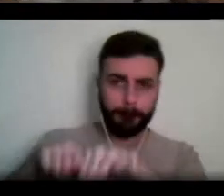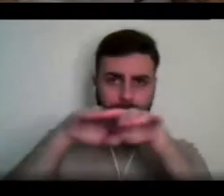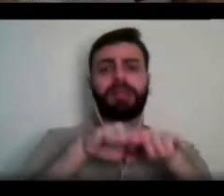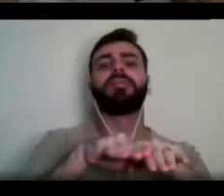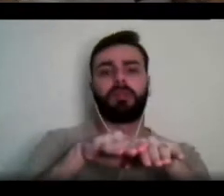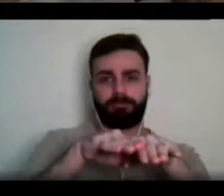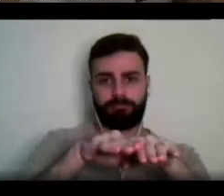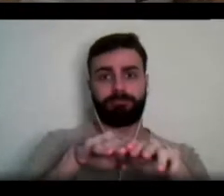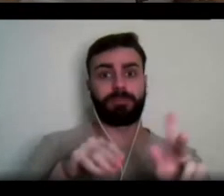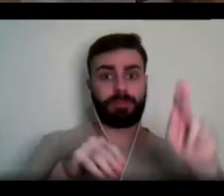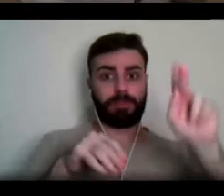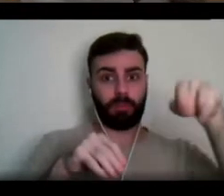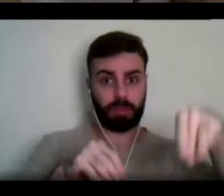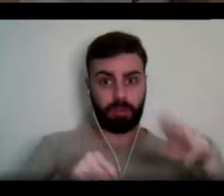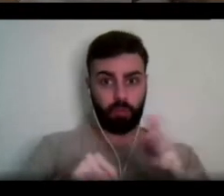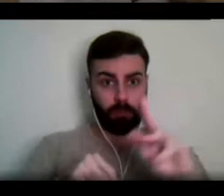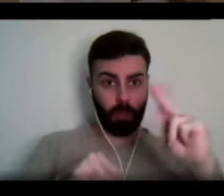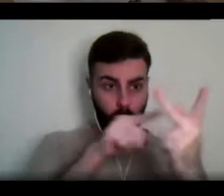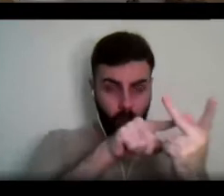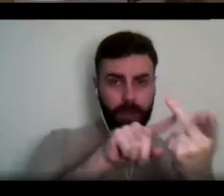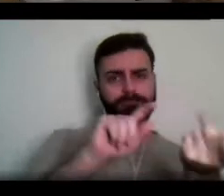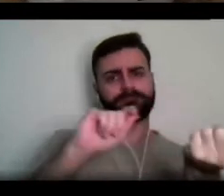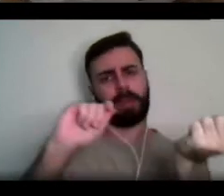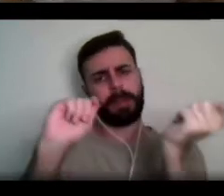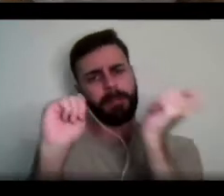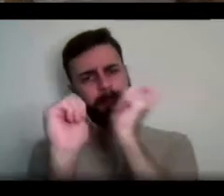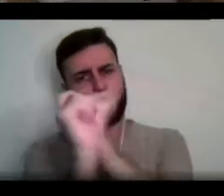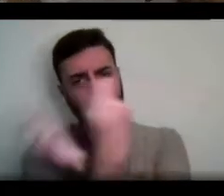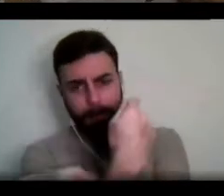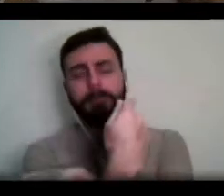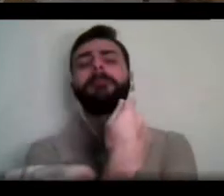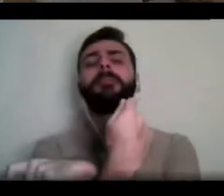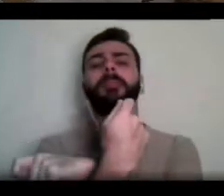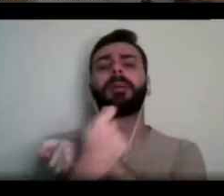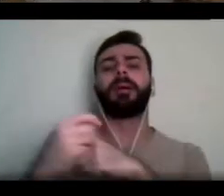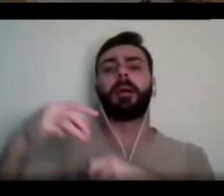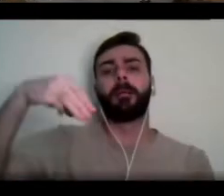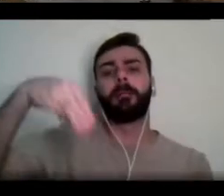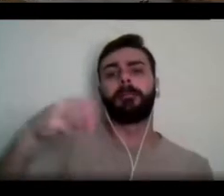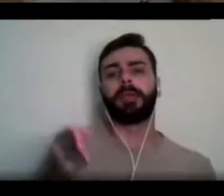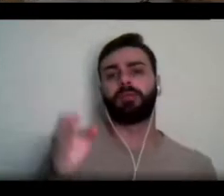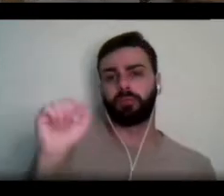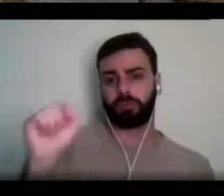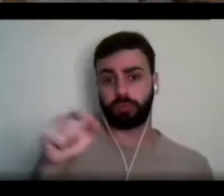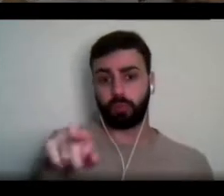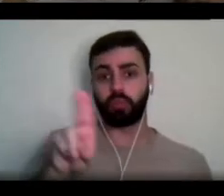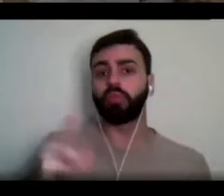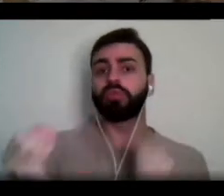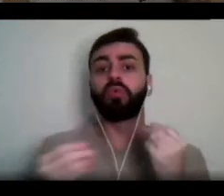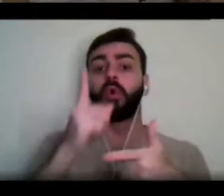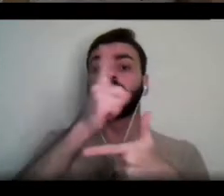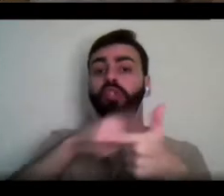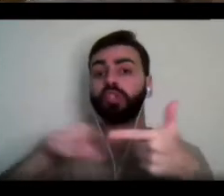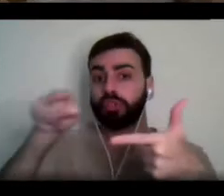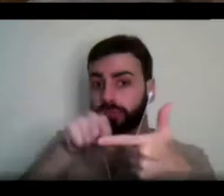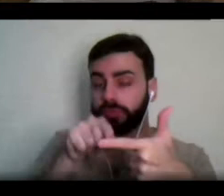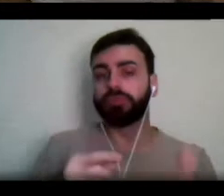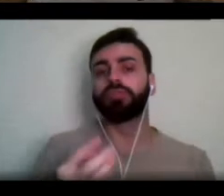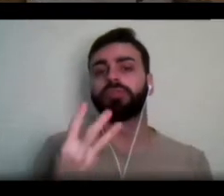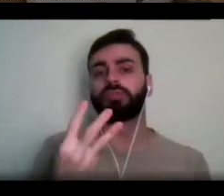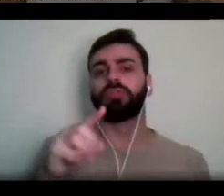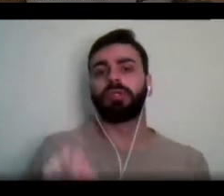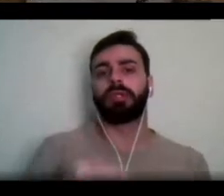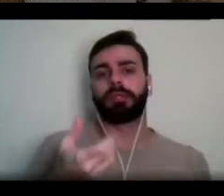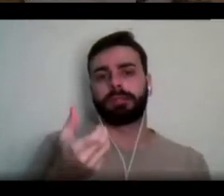fazer é transformar todas essas velocidades de quilômetro por hora para metros por segundo. Isso a gente faz dividindo por